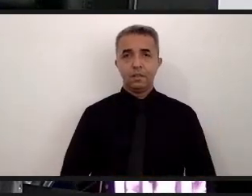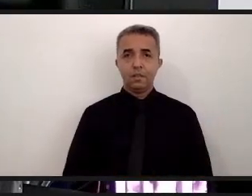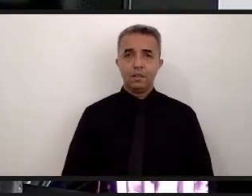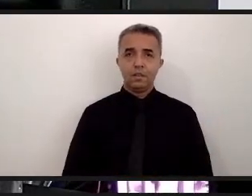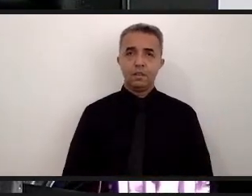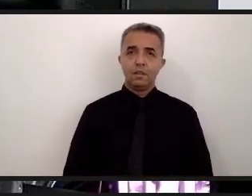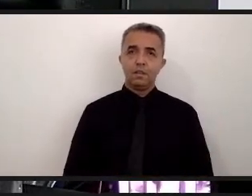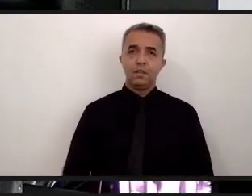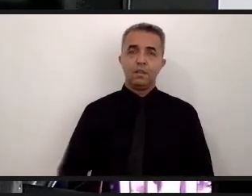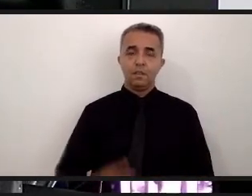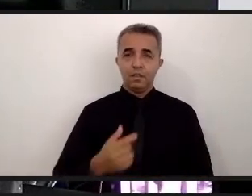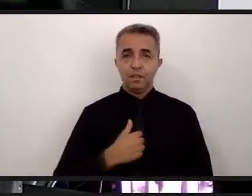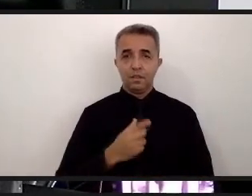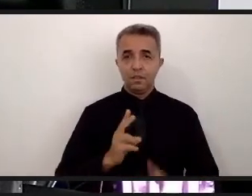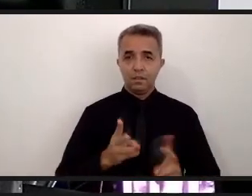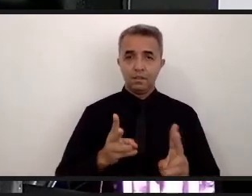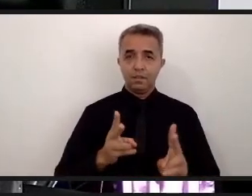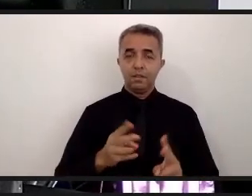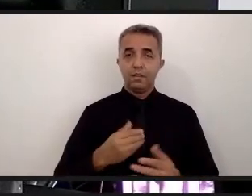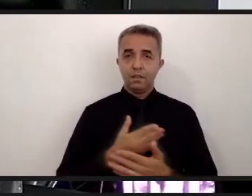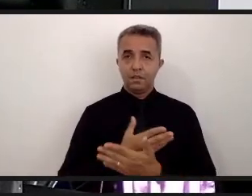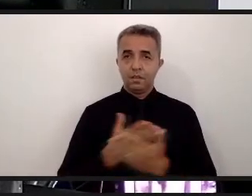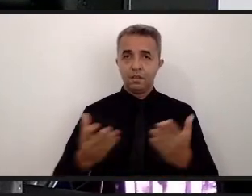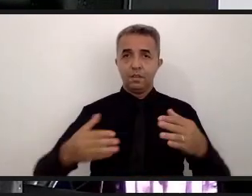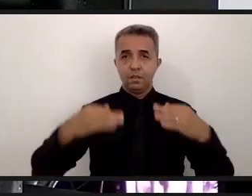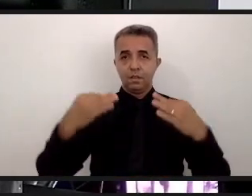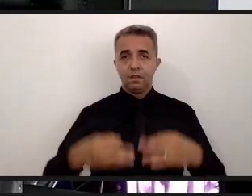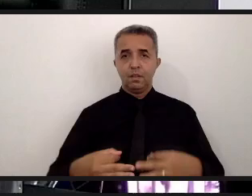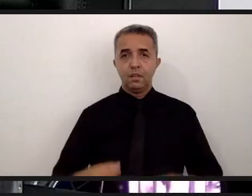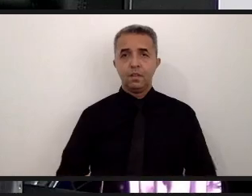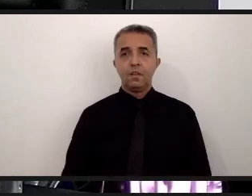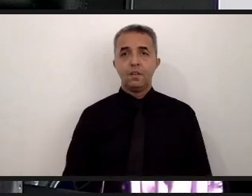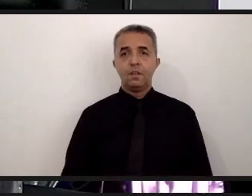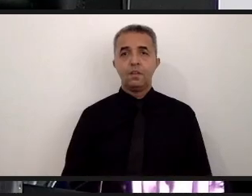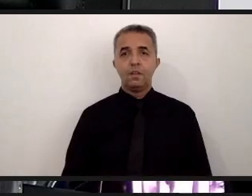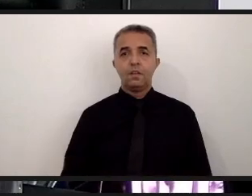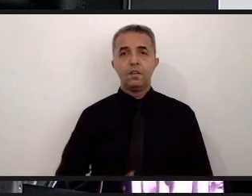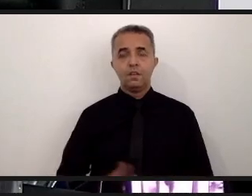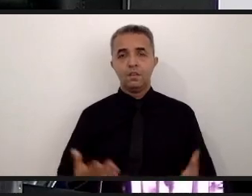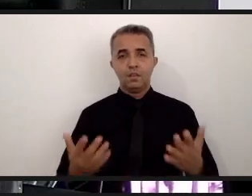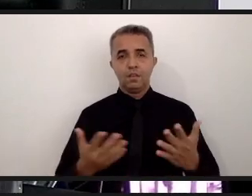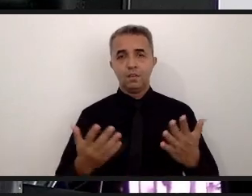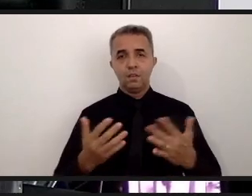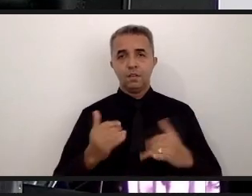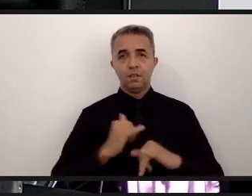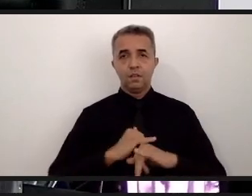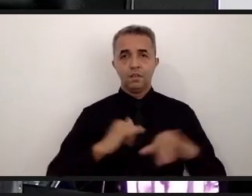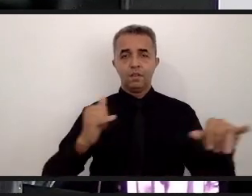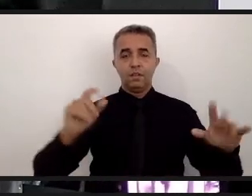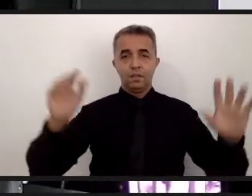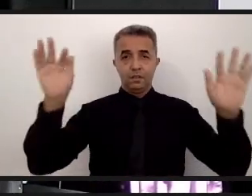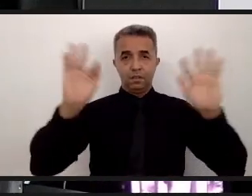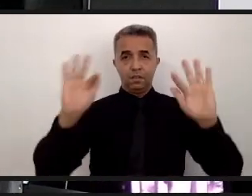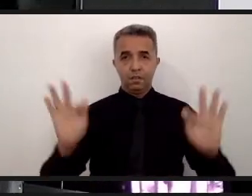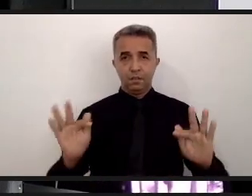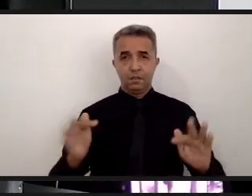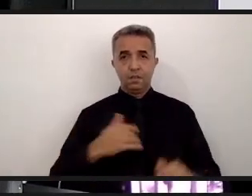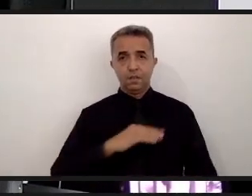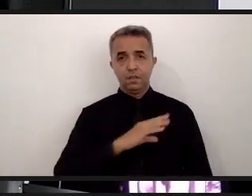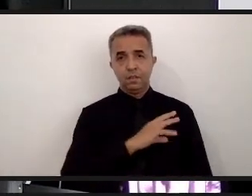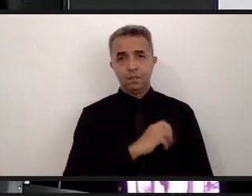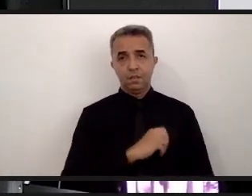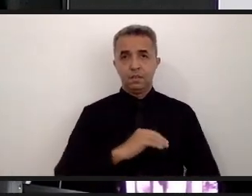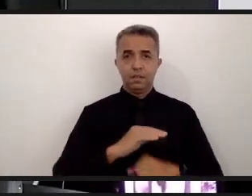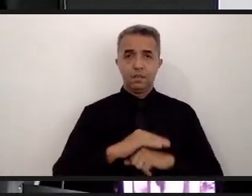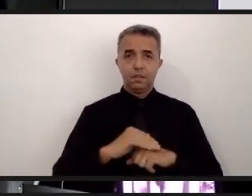fazer isso a todo momento aqui dentro, e eu quero aqui hoje deixar e externar essa minha felicidade, esse meu amor, esse meu carinho,